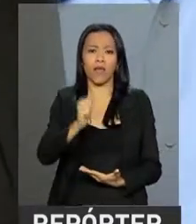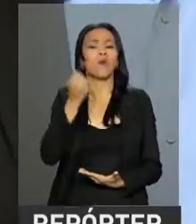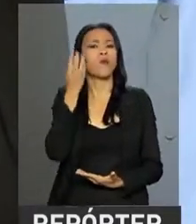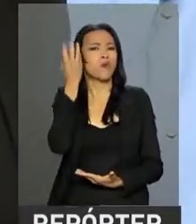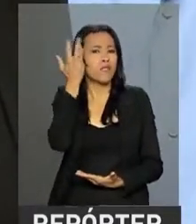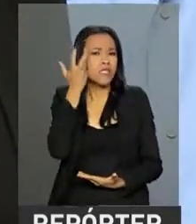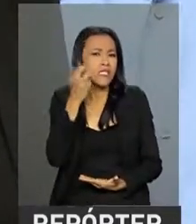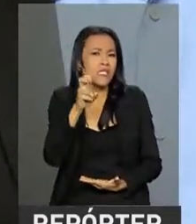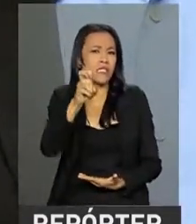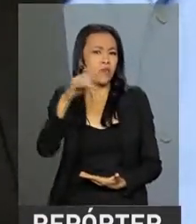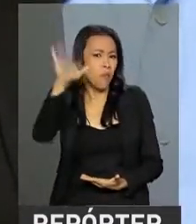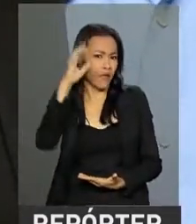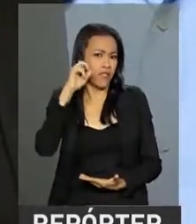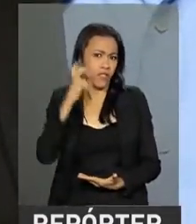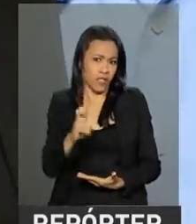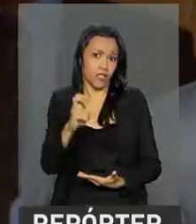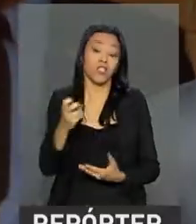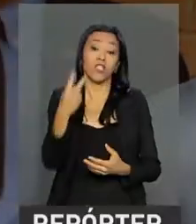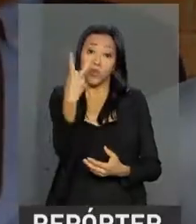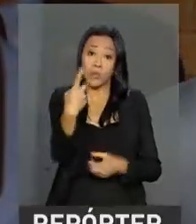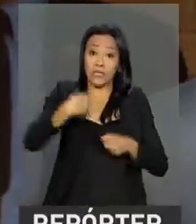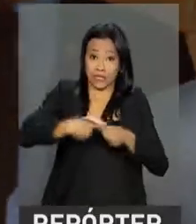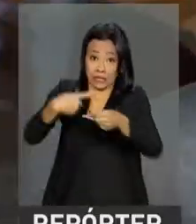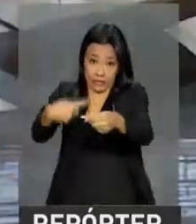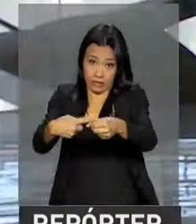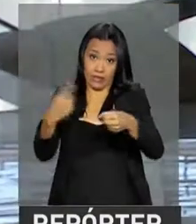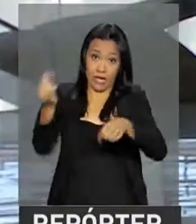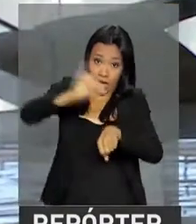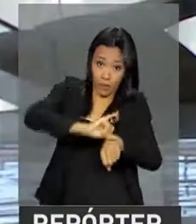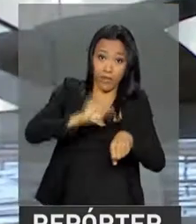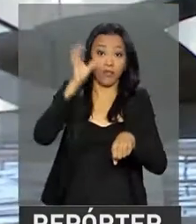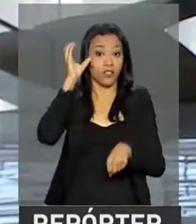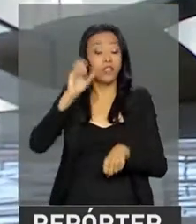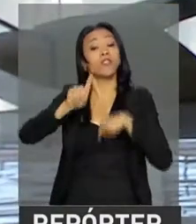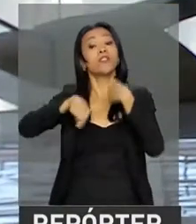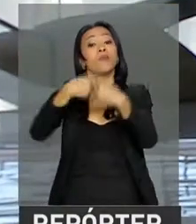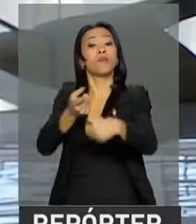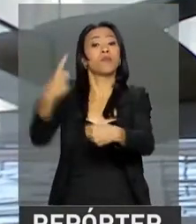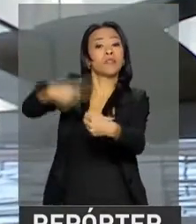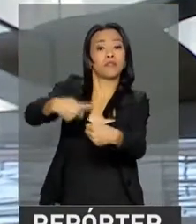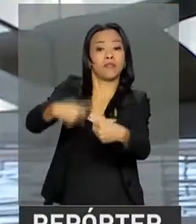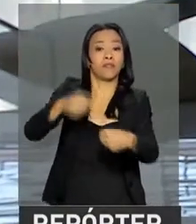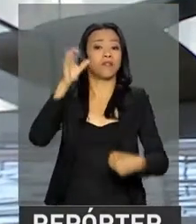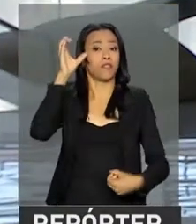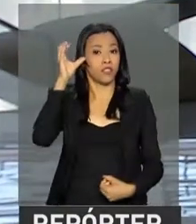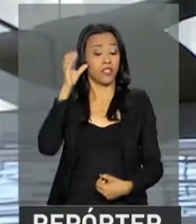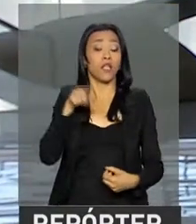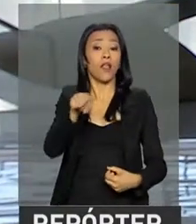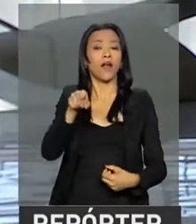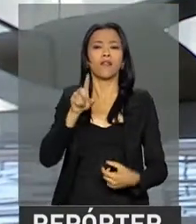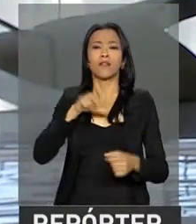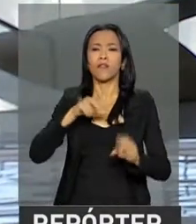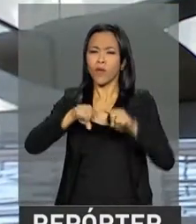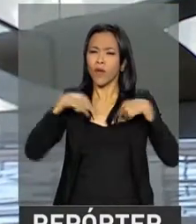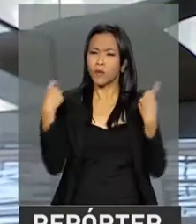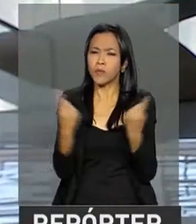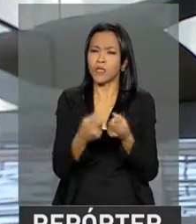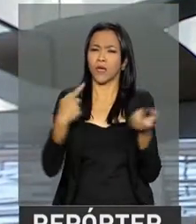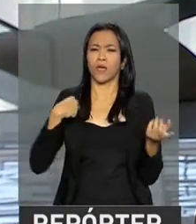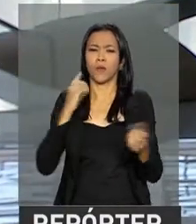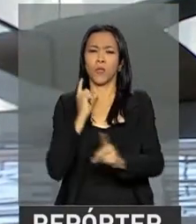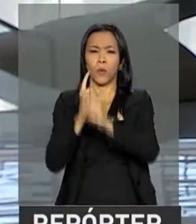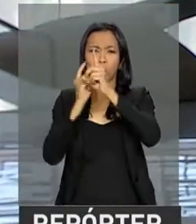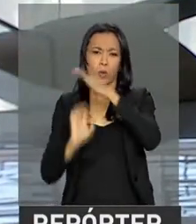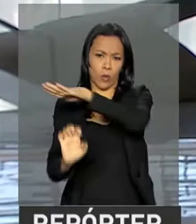nas cidades de Pequim e Tiananmen. Michel Temer se encontrou com autoridades e empresários estrangeiros. Nas